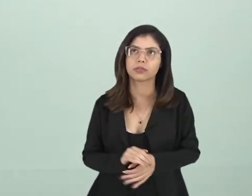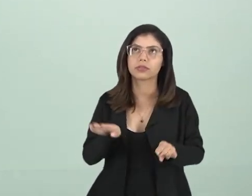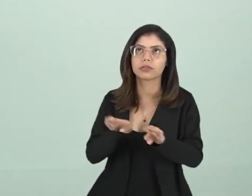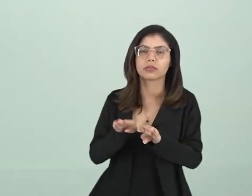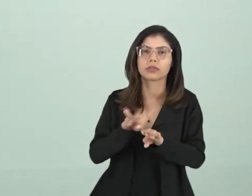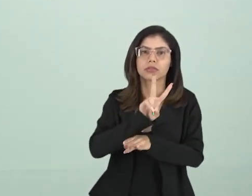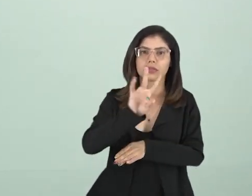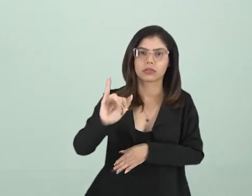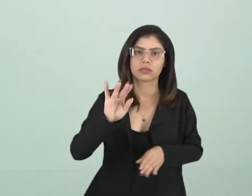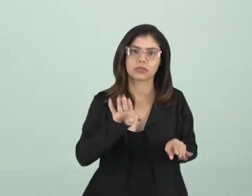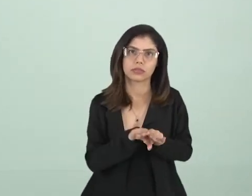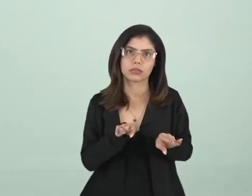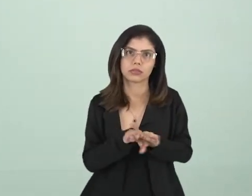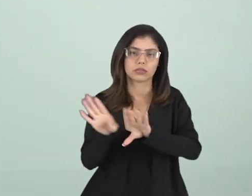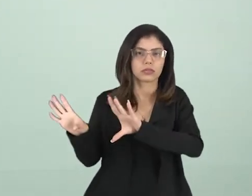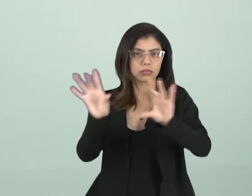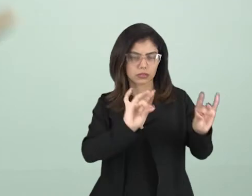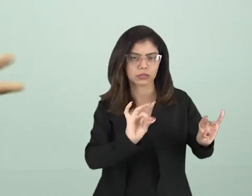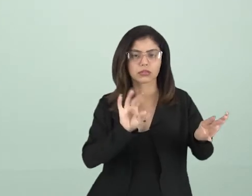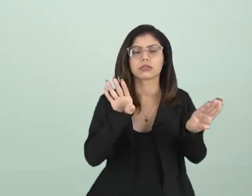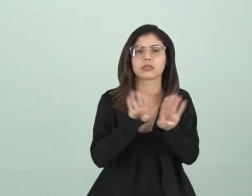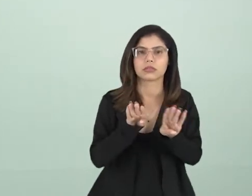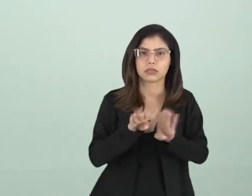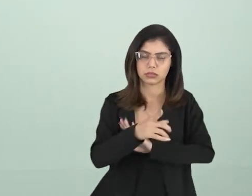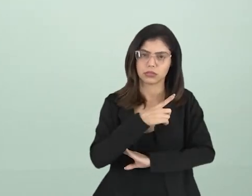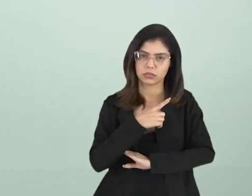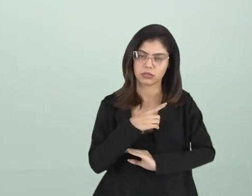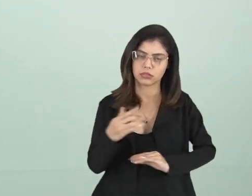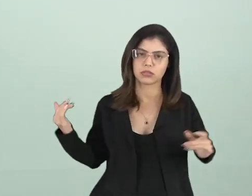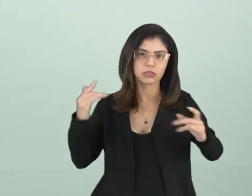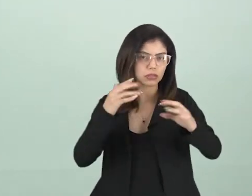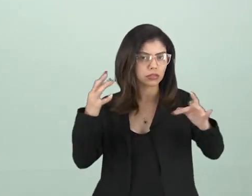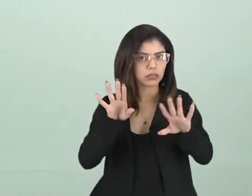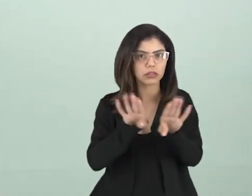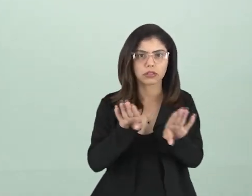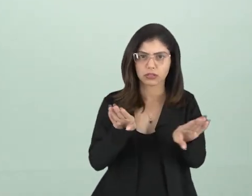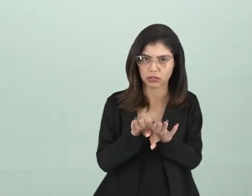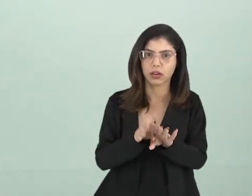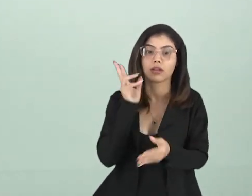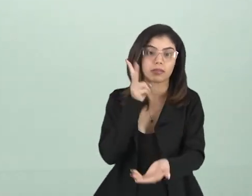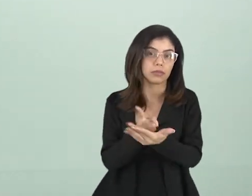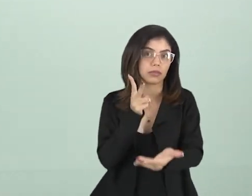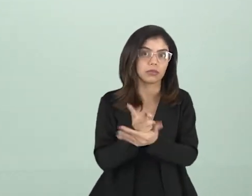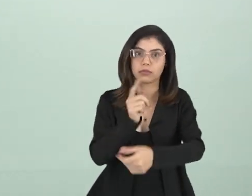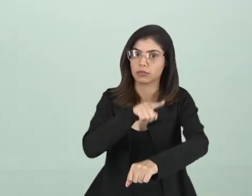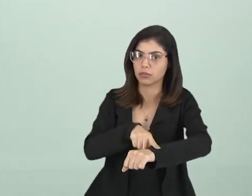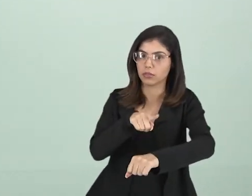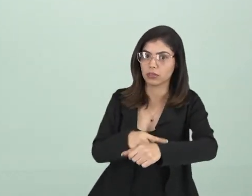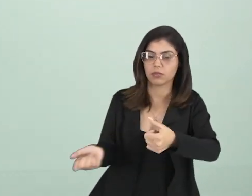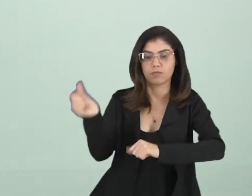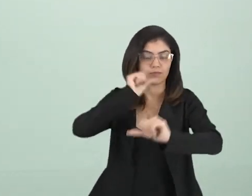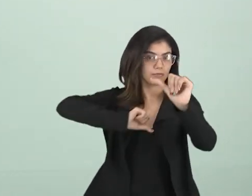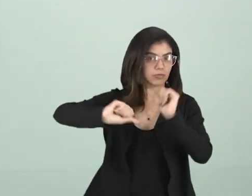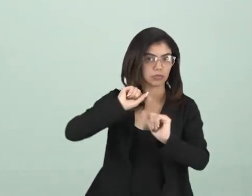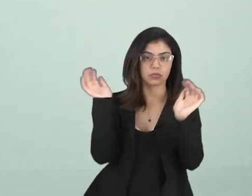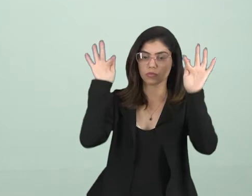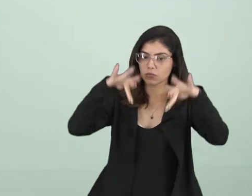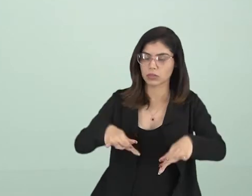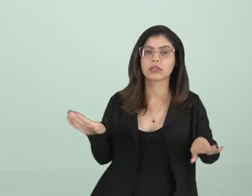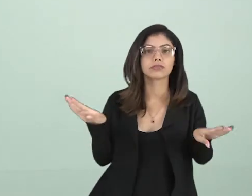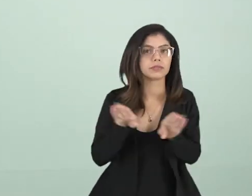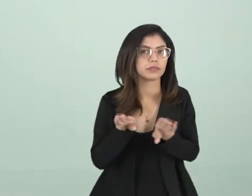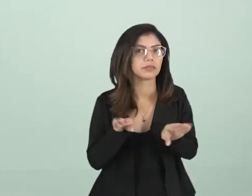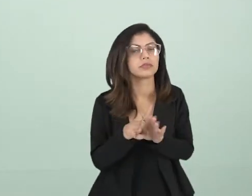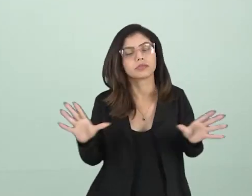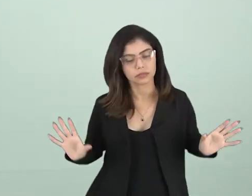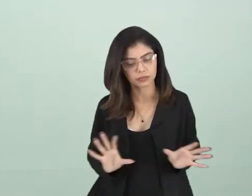que vai aí flertar com essas ideias mais autoritárias, mas que ao mesmo tempo se torna contraditório e no final está